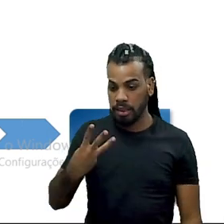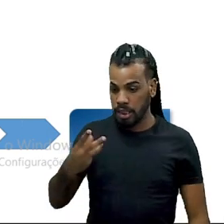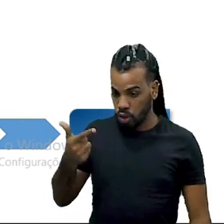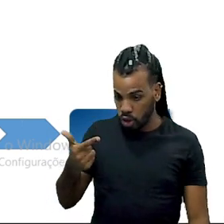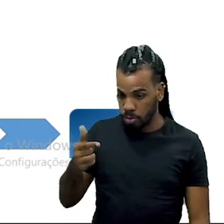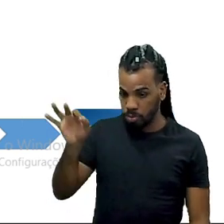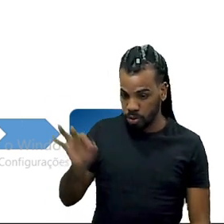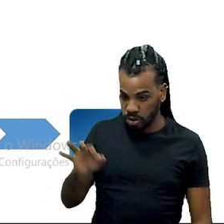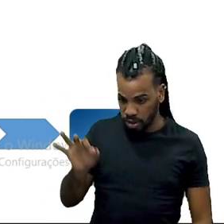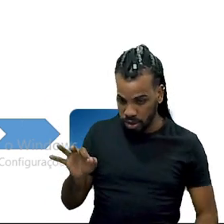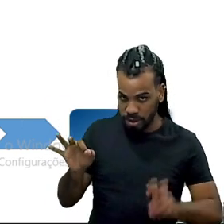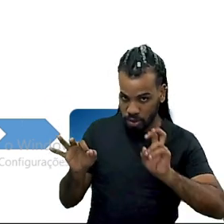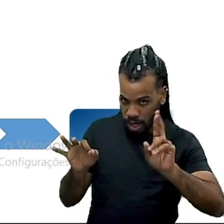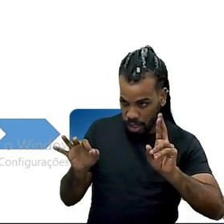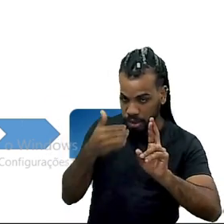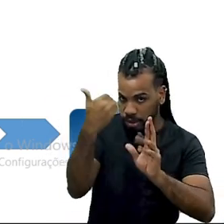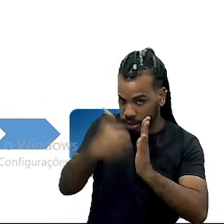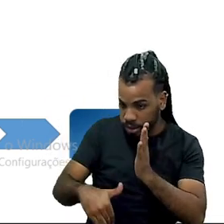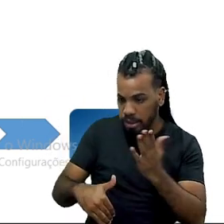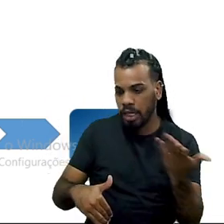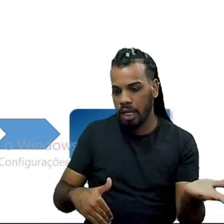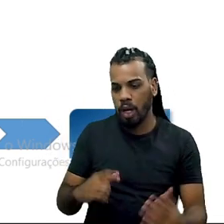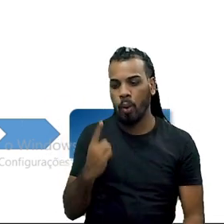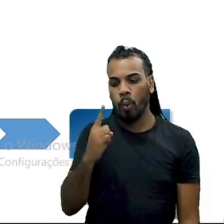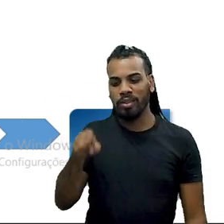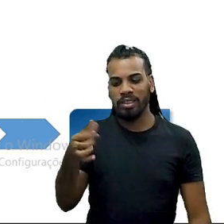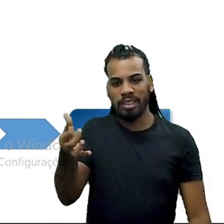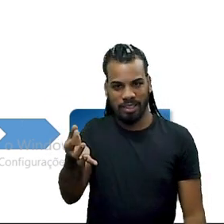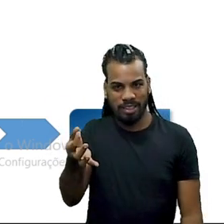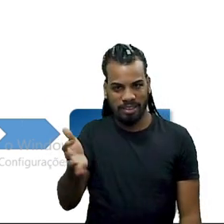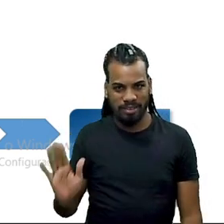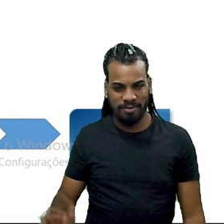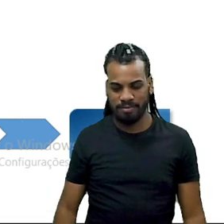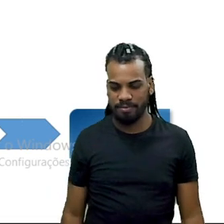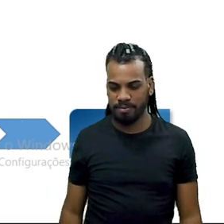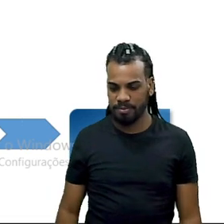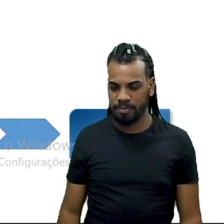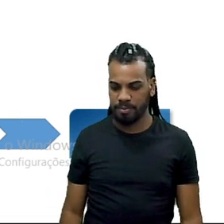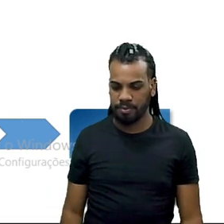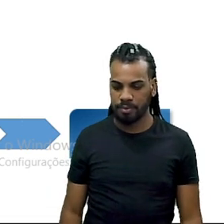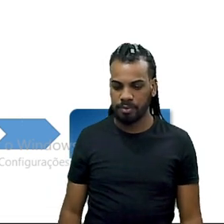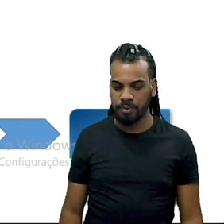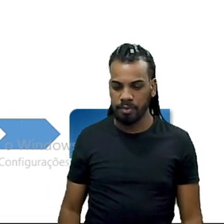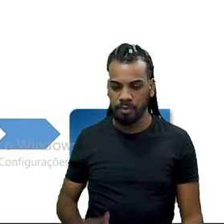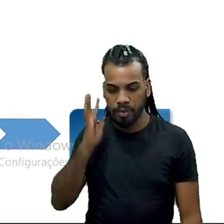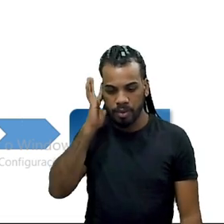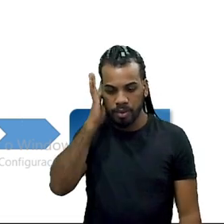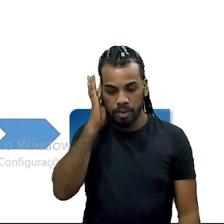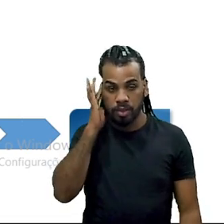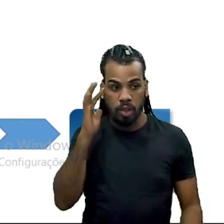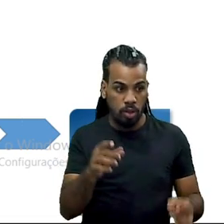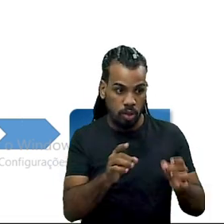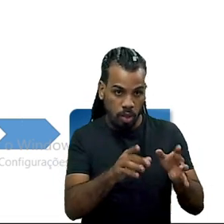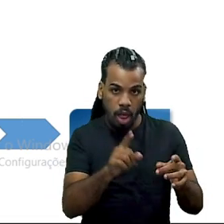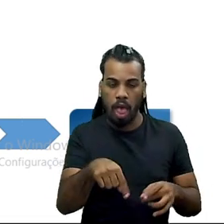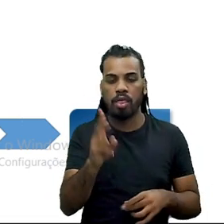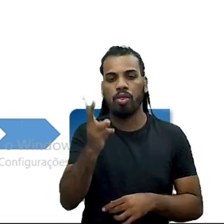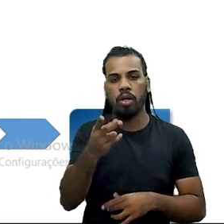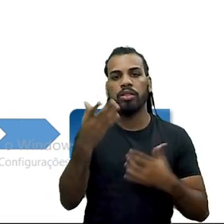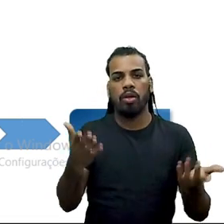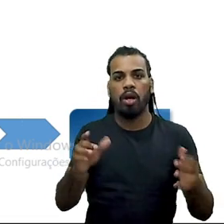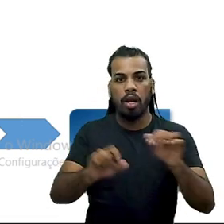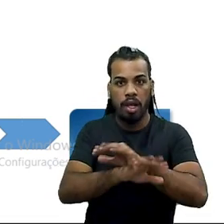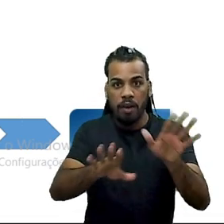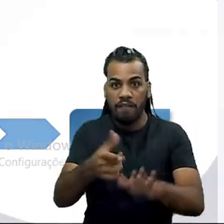32% de R$5 significa 1,60. O custo da mercadoria, 2, que foi dado. Então, ficou claro